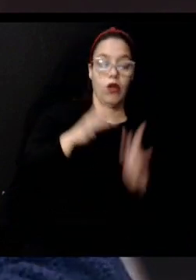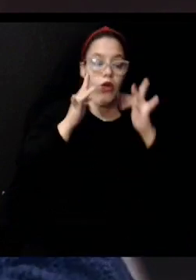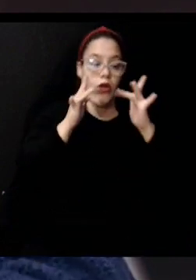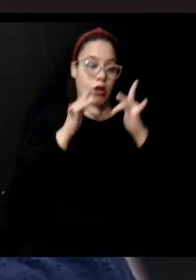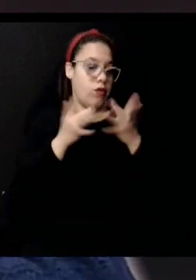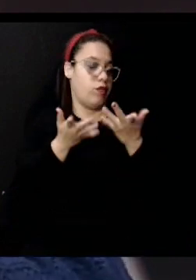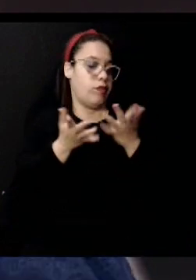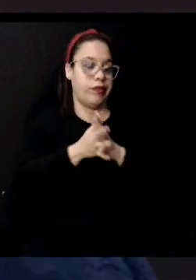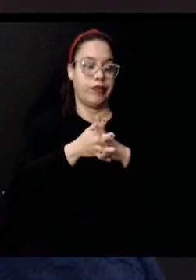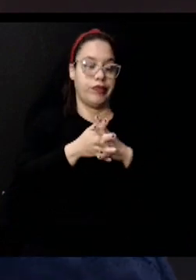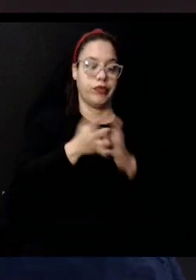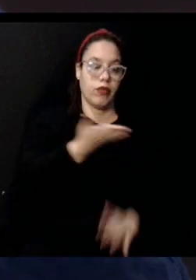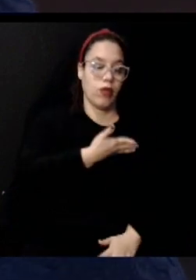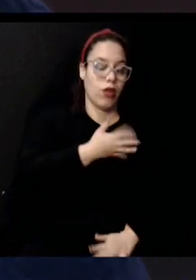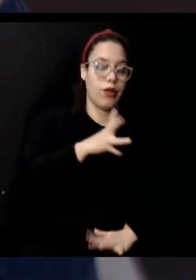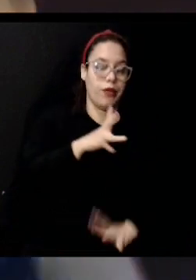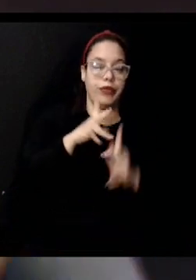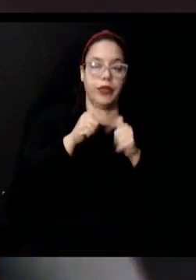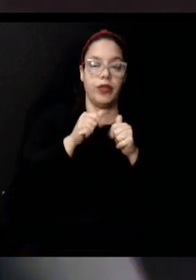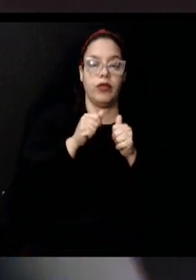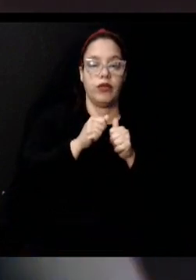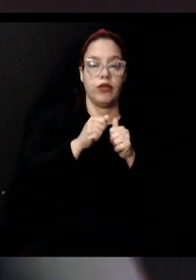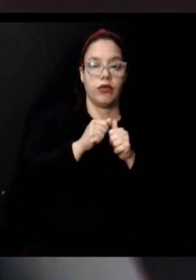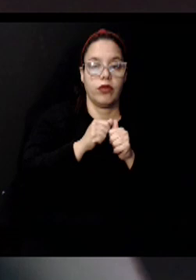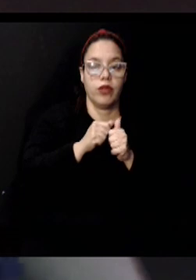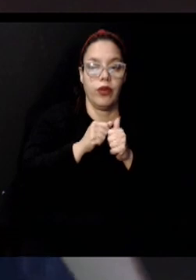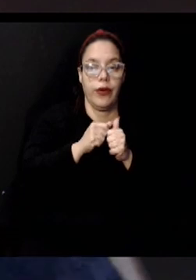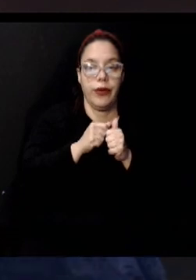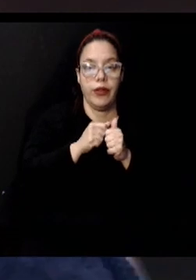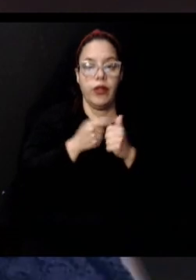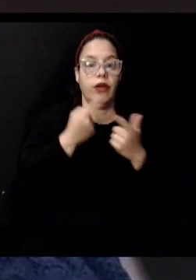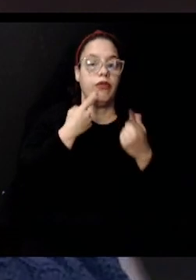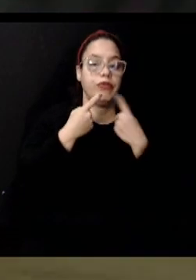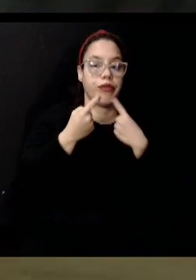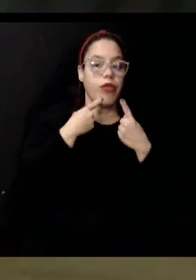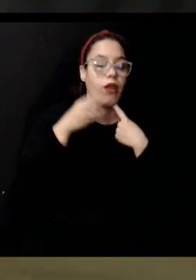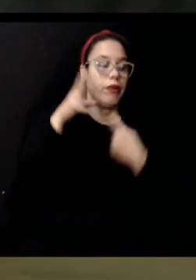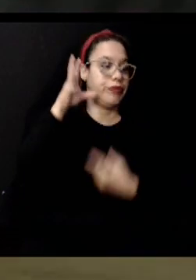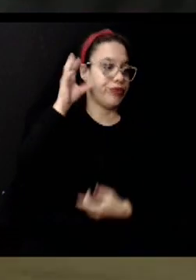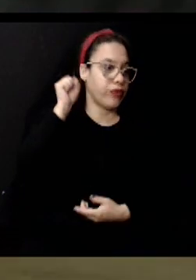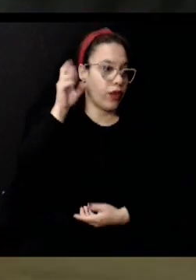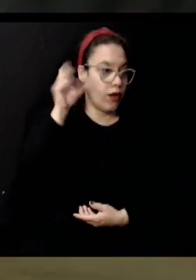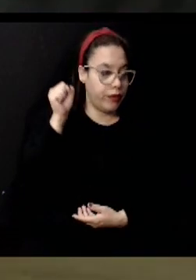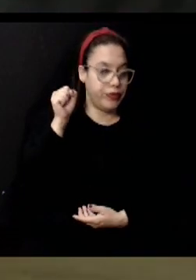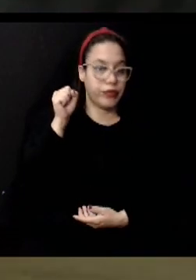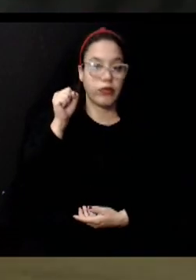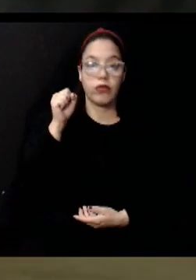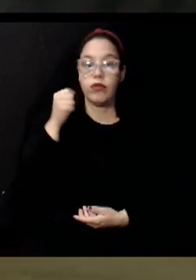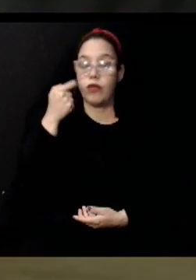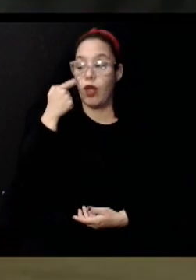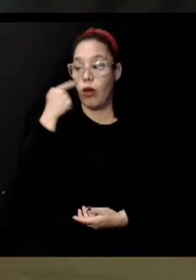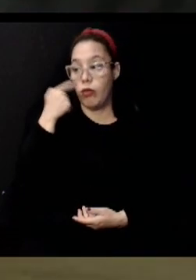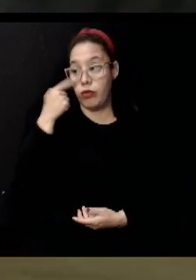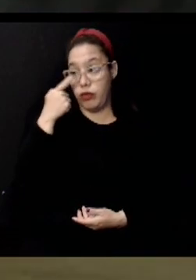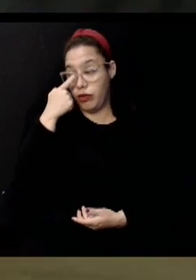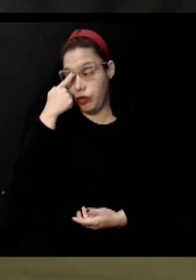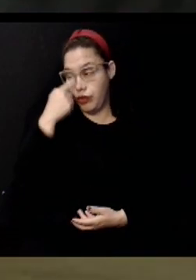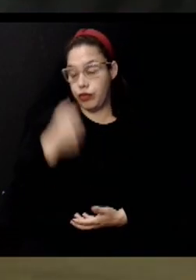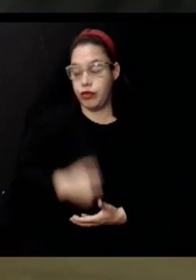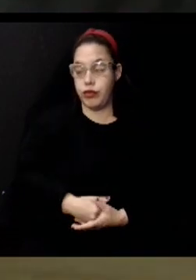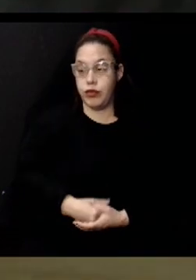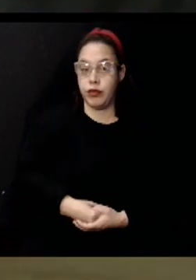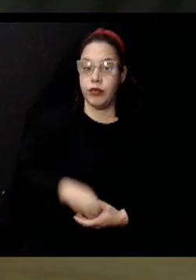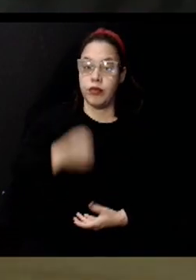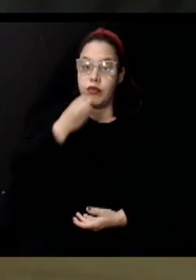amigos, tudo. É o diálogo, é o ouvir. Olha, gente, muito bom. Agora